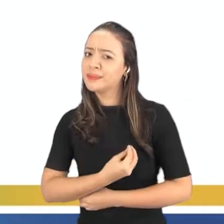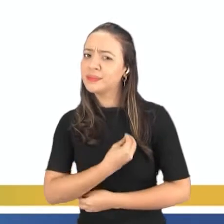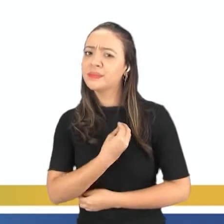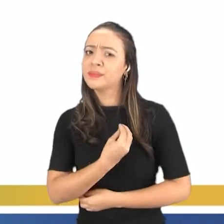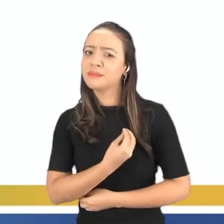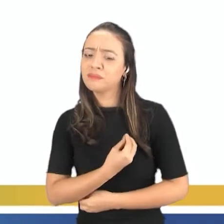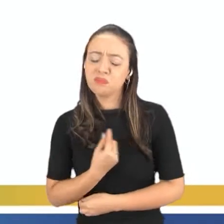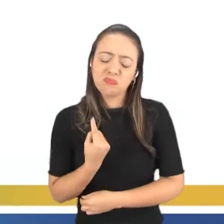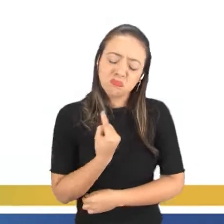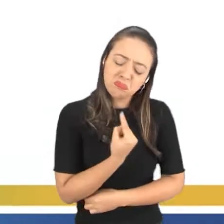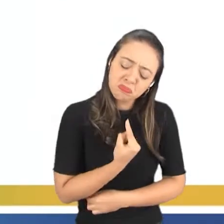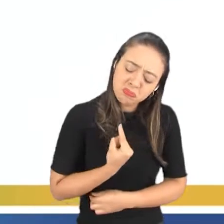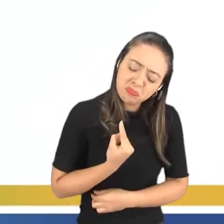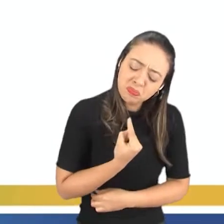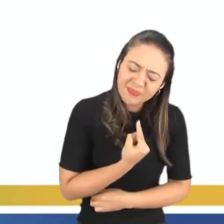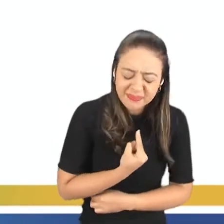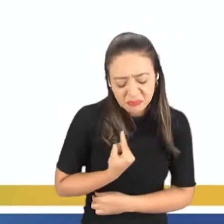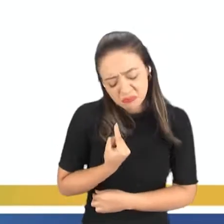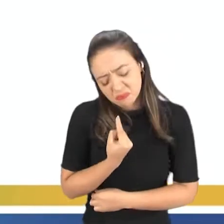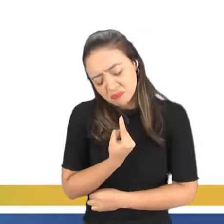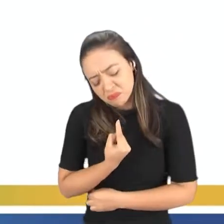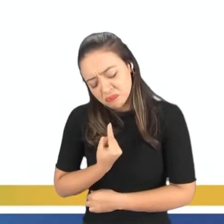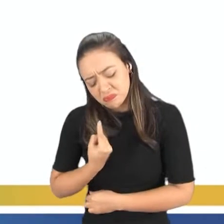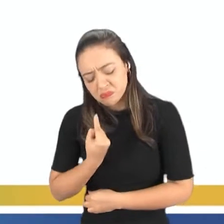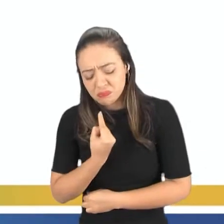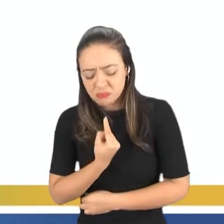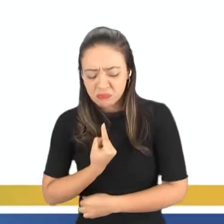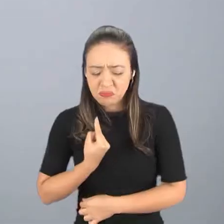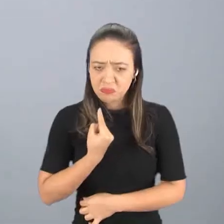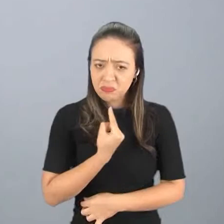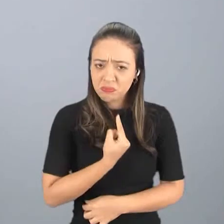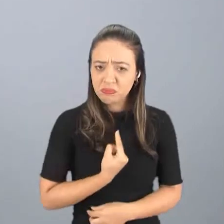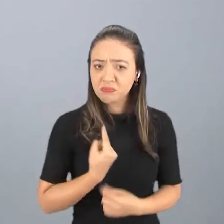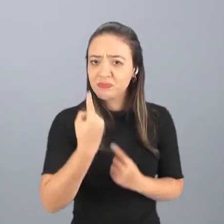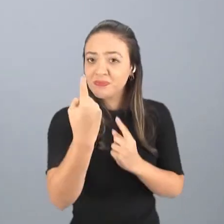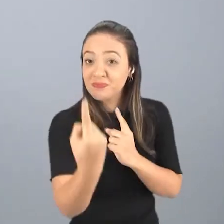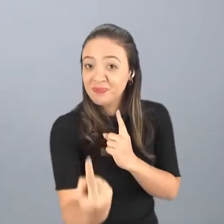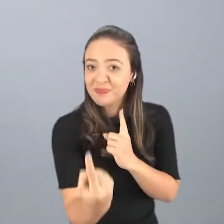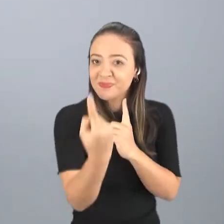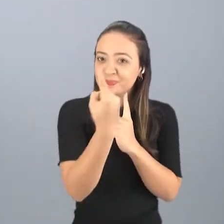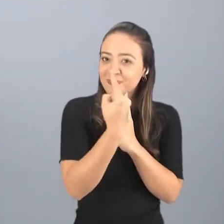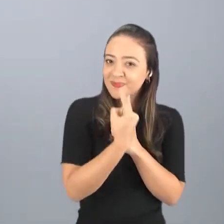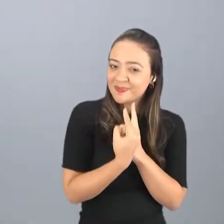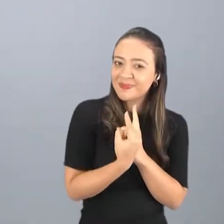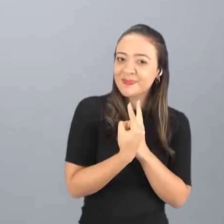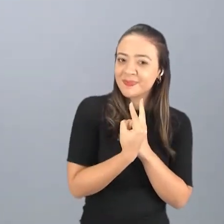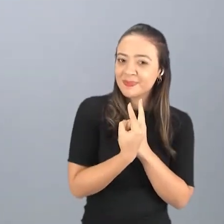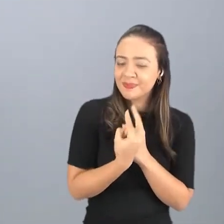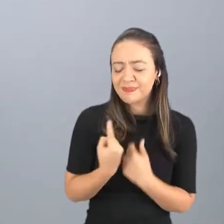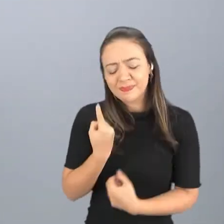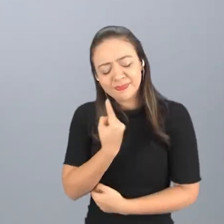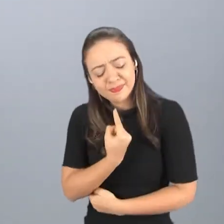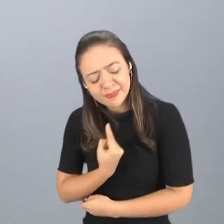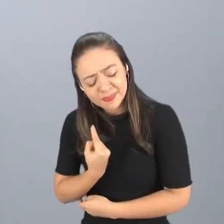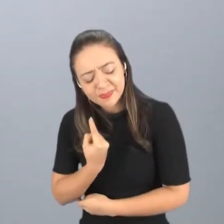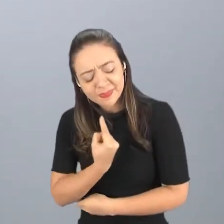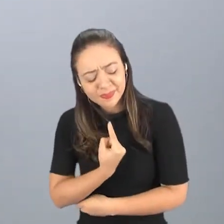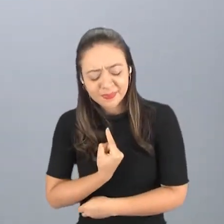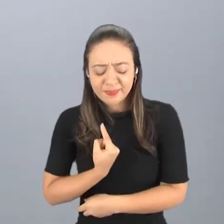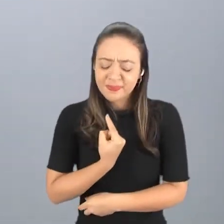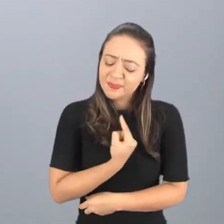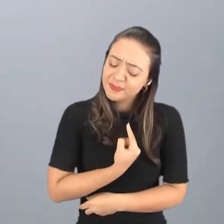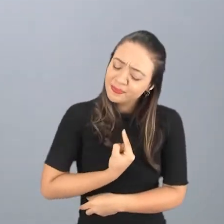poderei viver sem a tua, sem a tua, sem a tua companhia, sem a